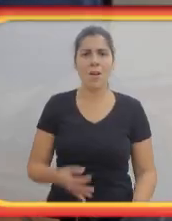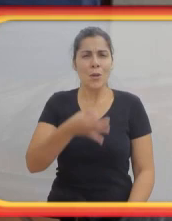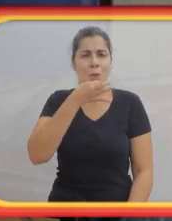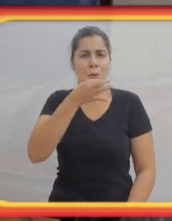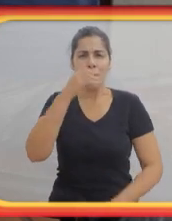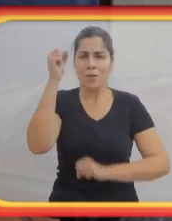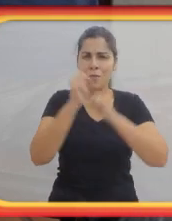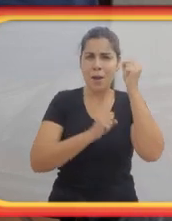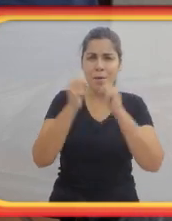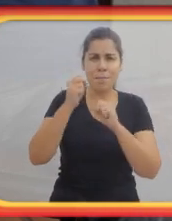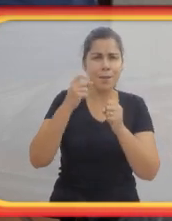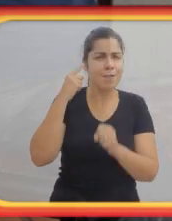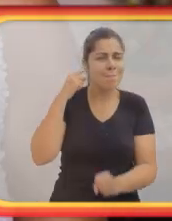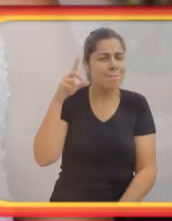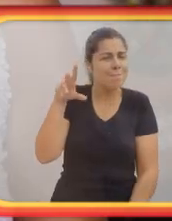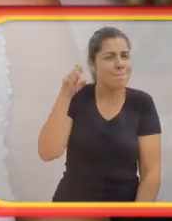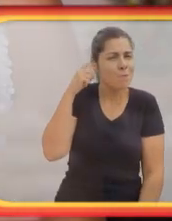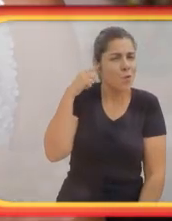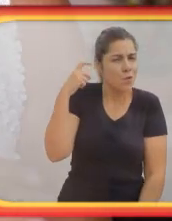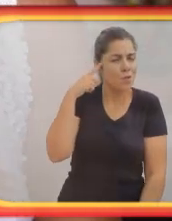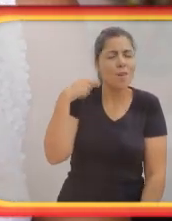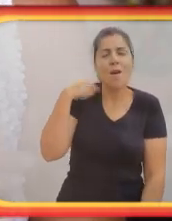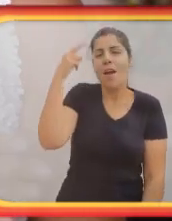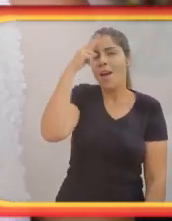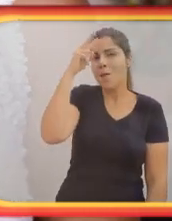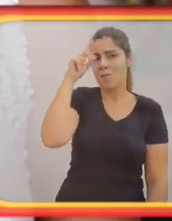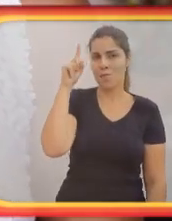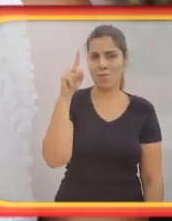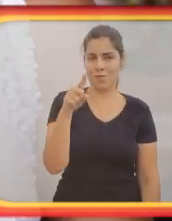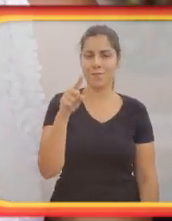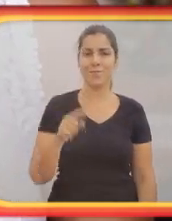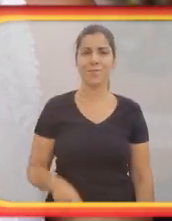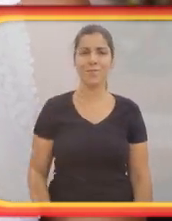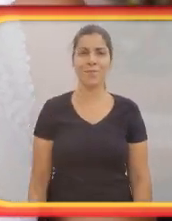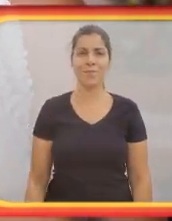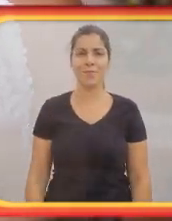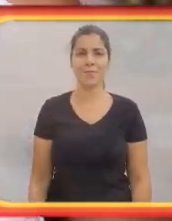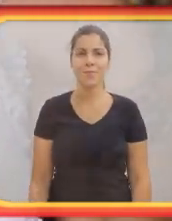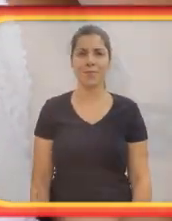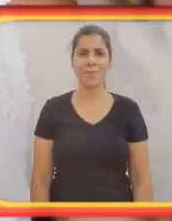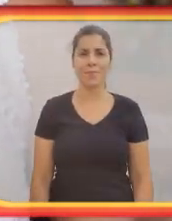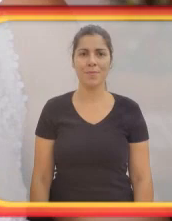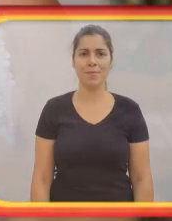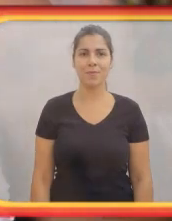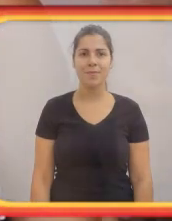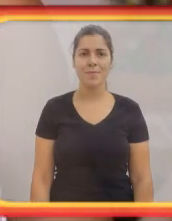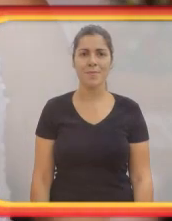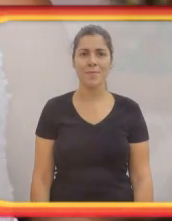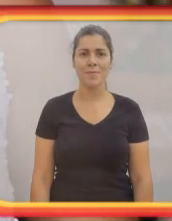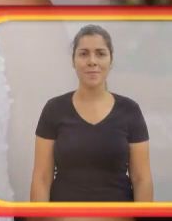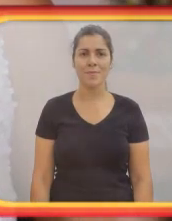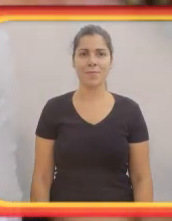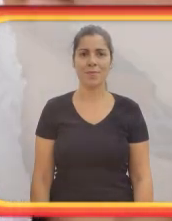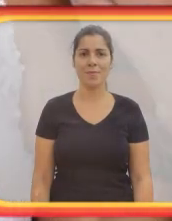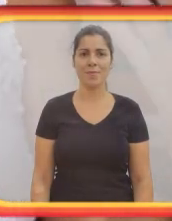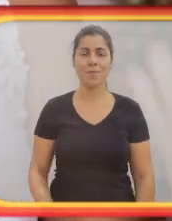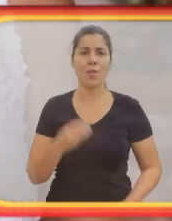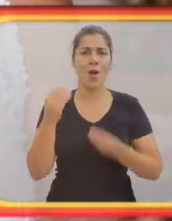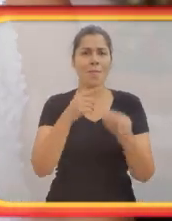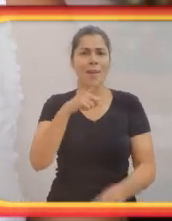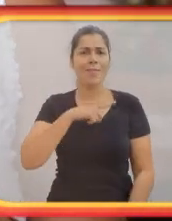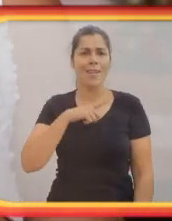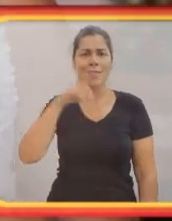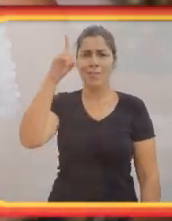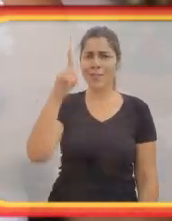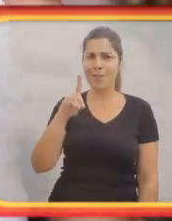Como ele tem uma deficiência auditiva, né, que é uma coisa evolutiva, então, quando a gente era mais novo, ele ouvia